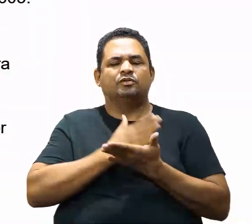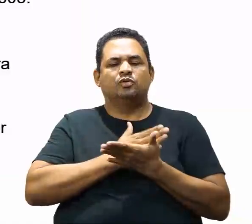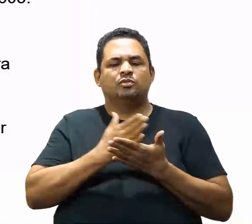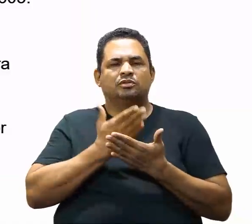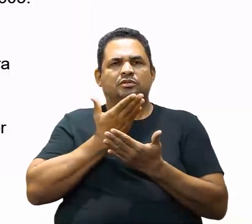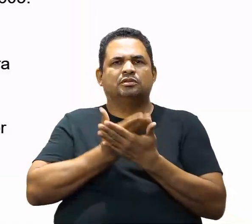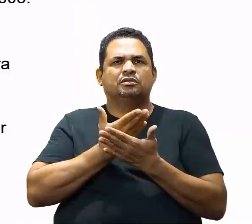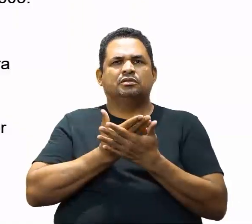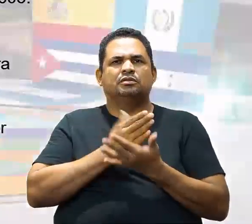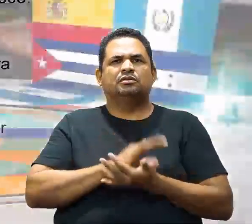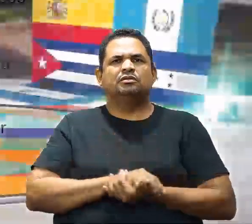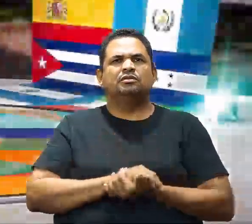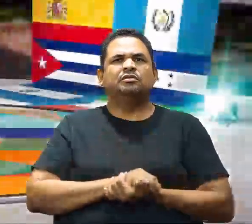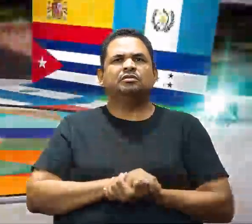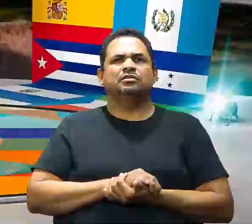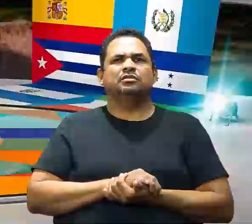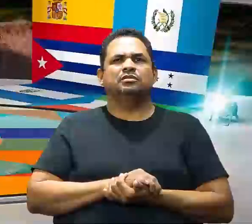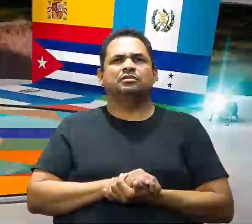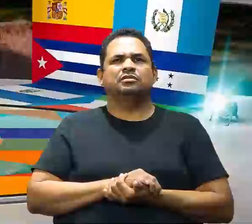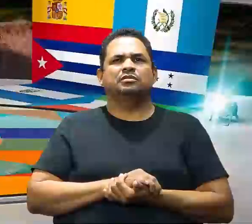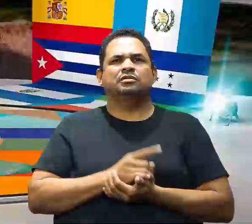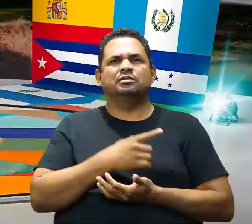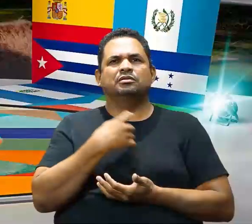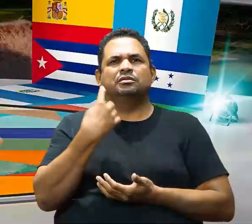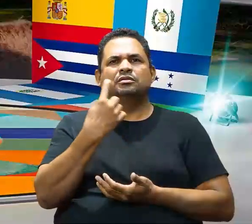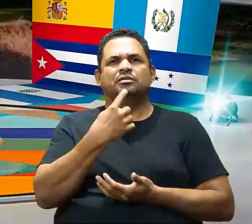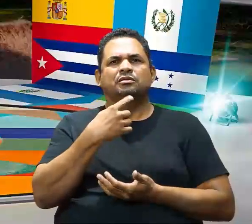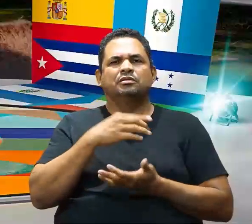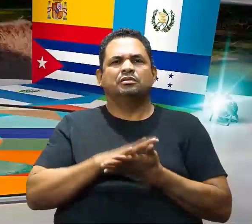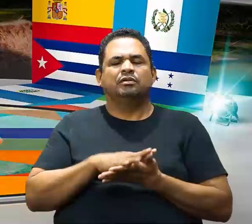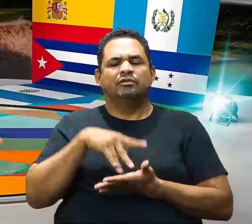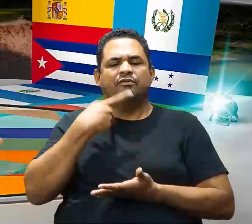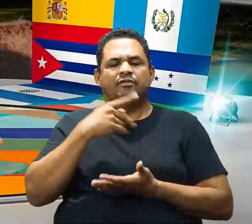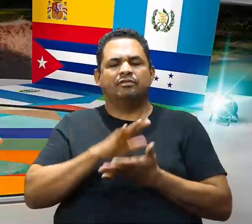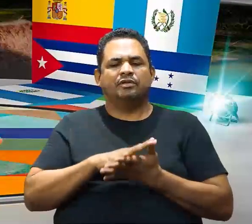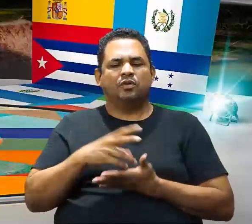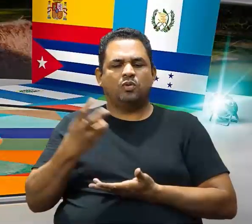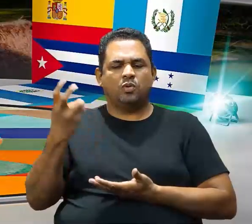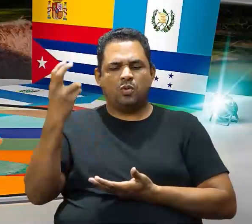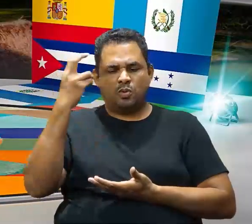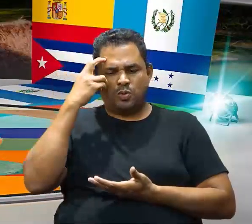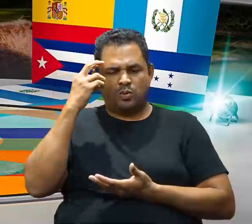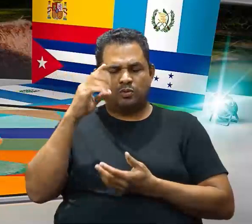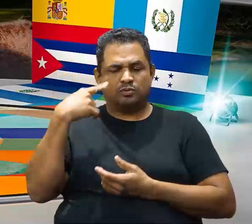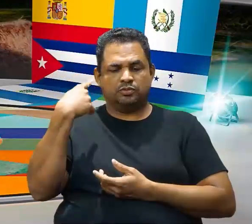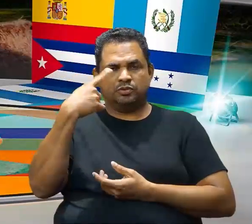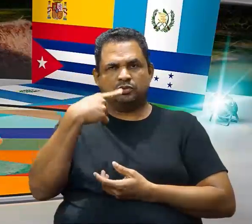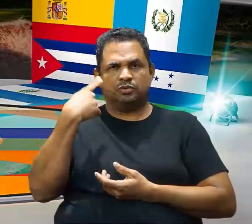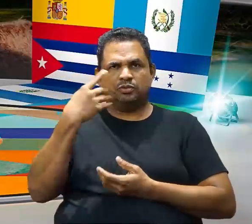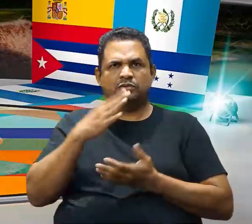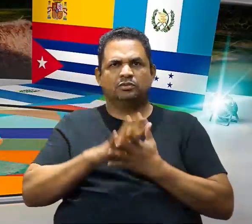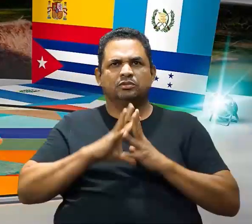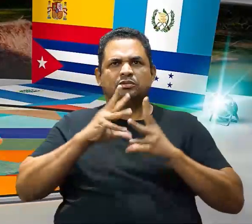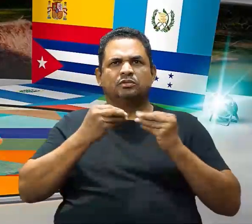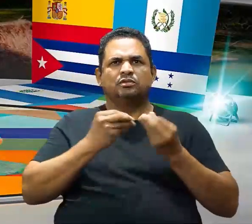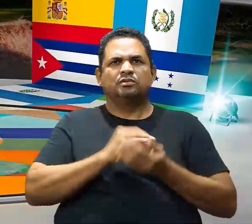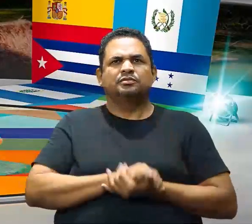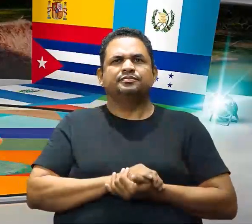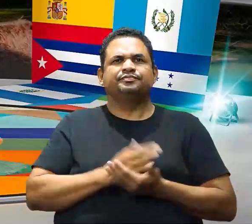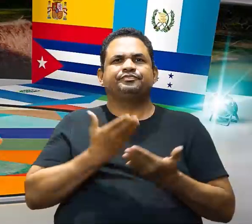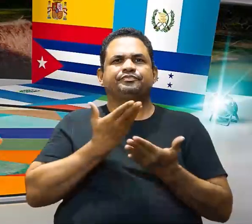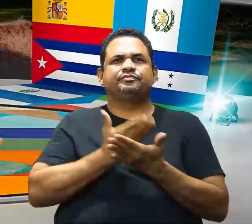aula, que iríamos falar um pouquinho da cultura espanhola como um todo. E nessa